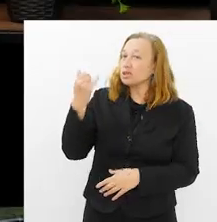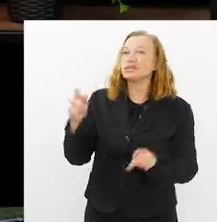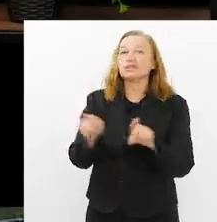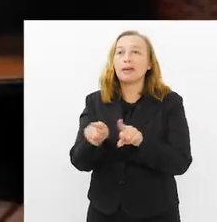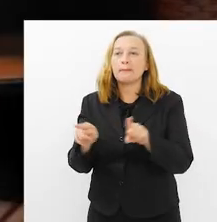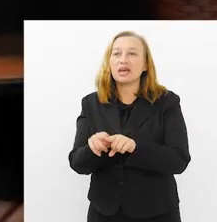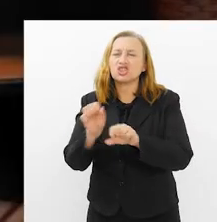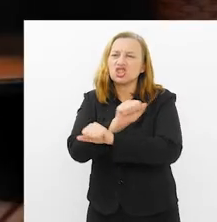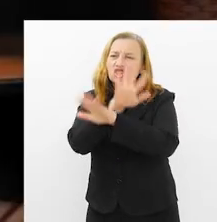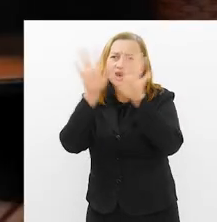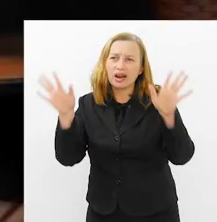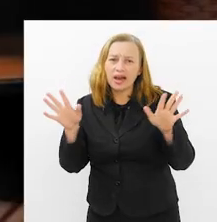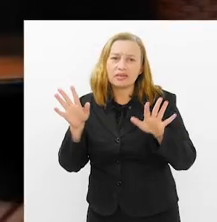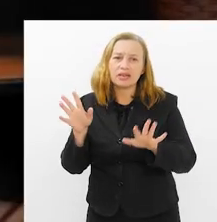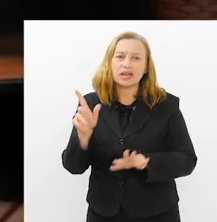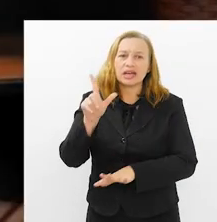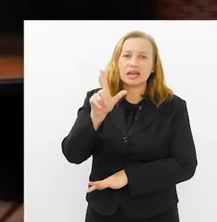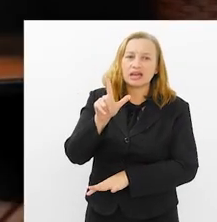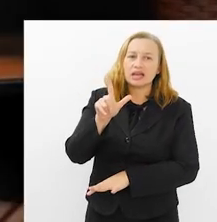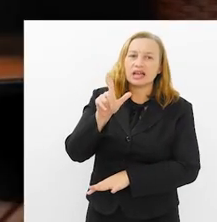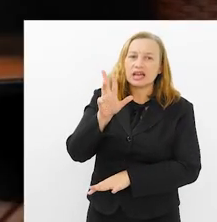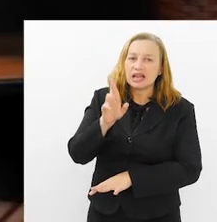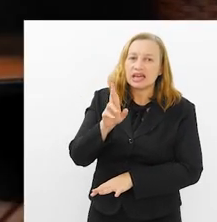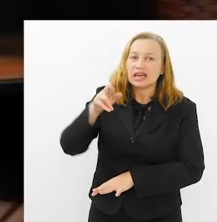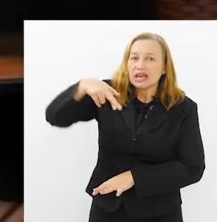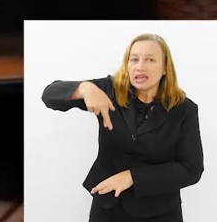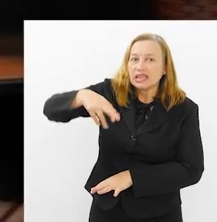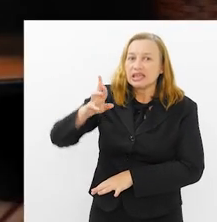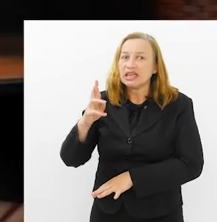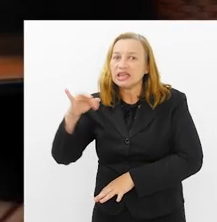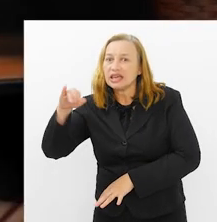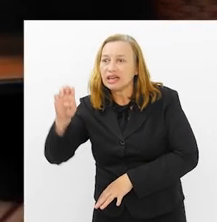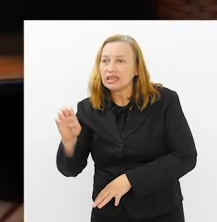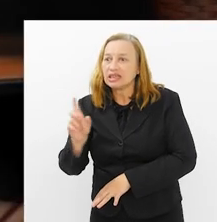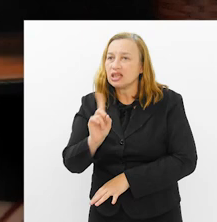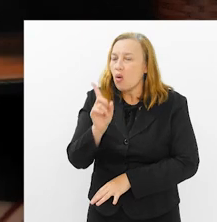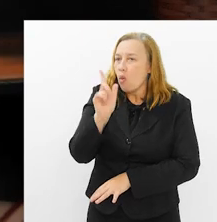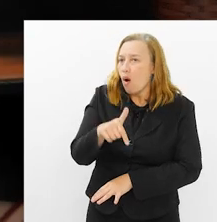E é importante a gente também deixar claro, Niriane, que